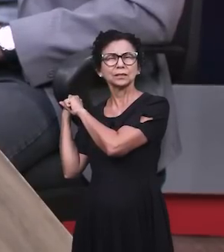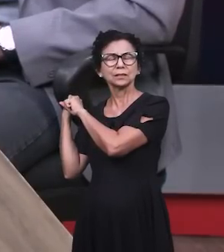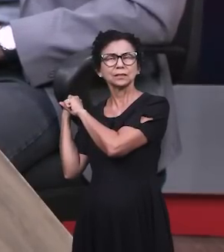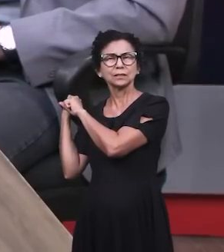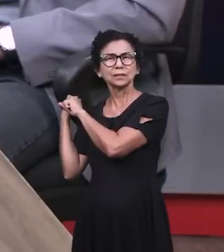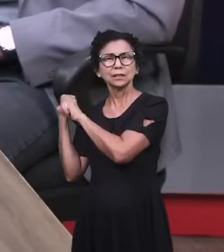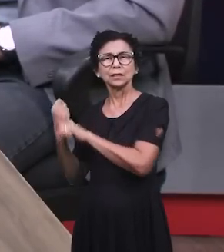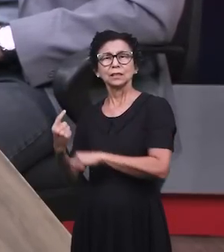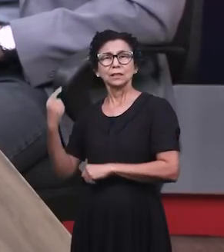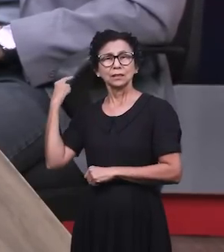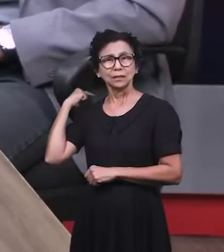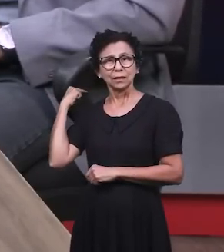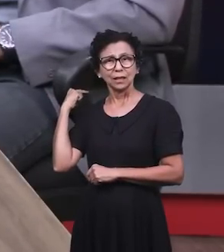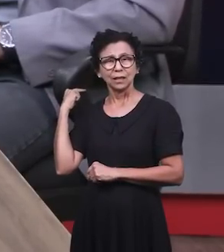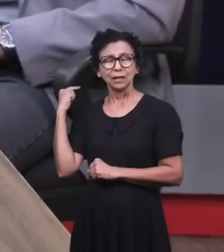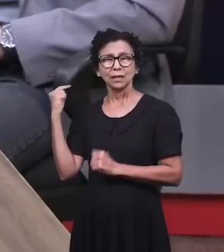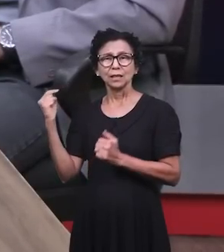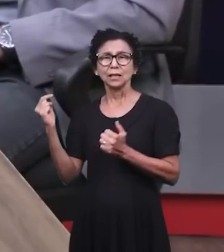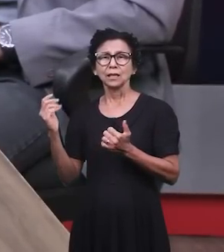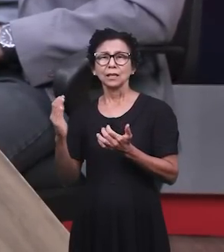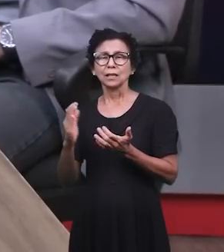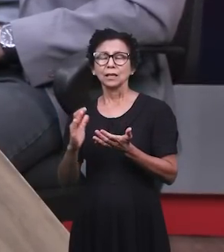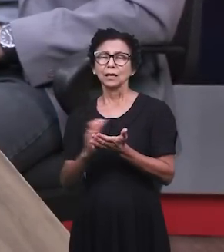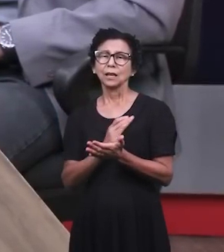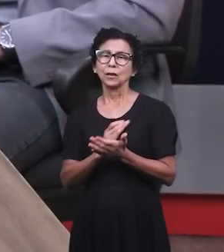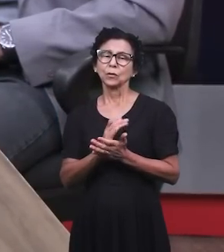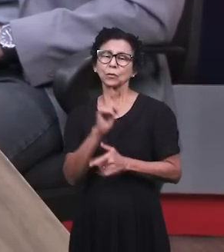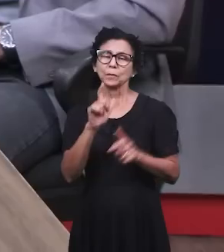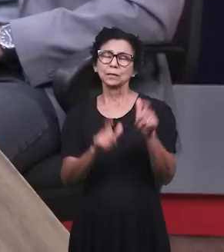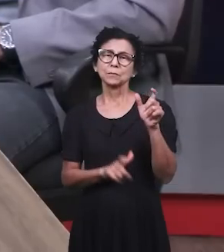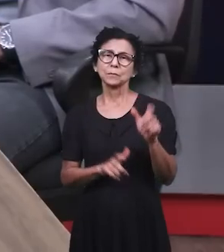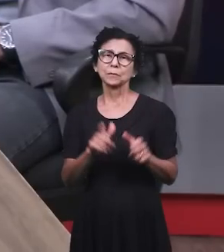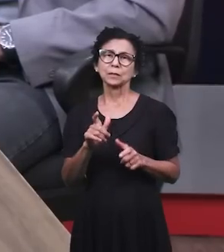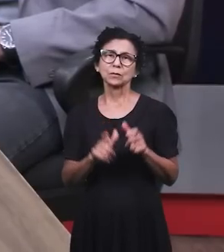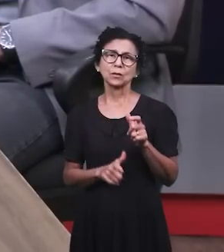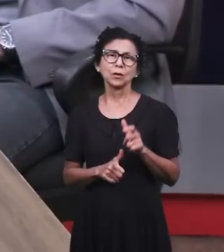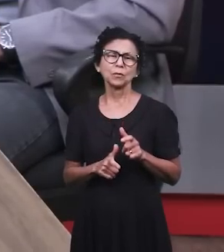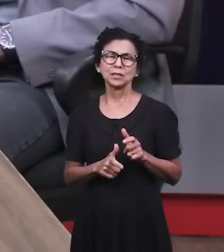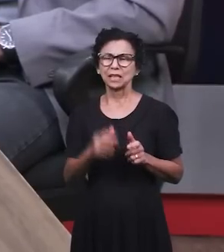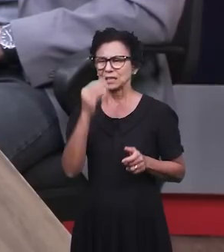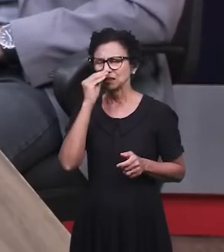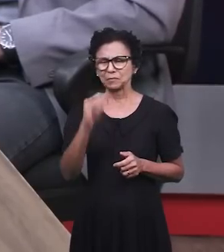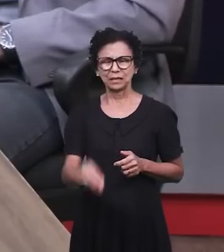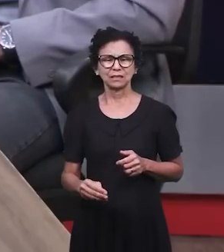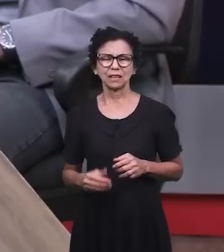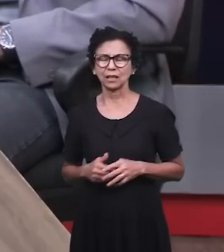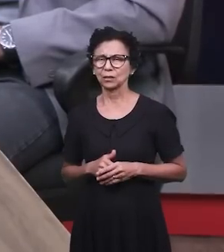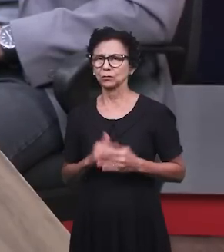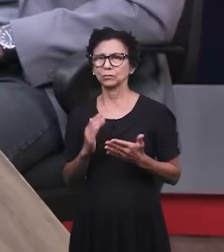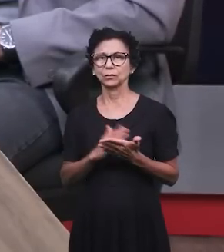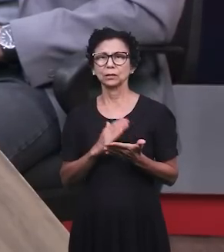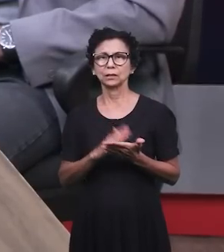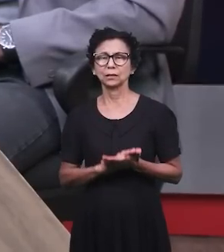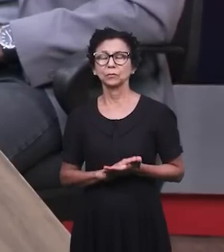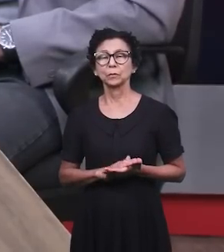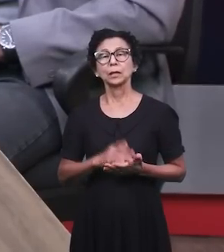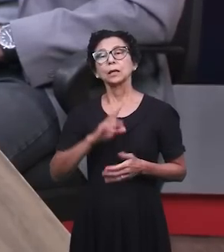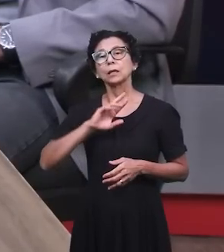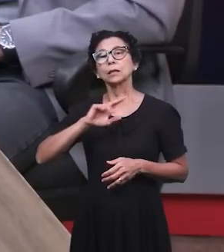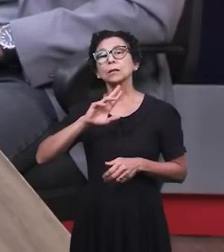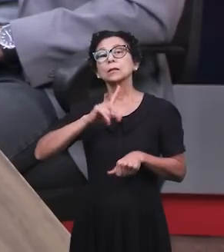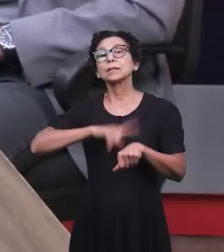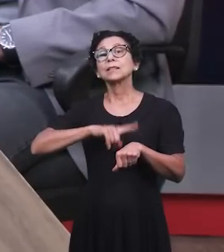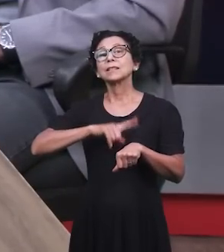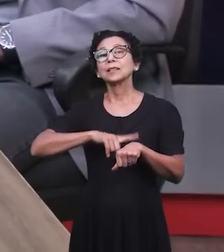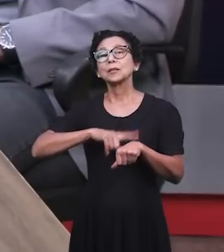Verdade. Mas por que desprezaram? Porque o Senhor não tinha para aquele momento a revelação daquele assunto. Amém. Mas o Senhor chega no momento certo e